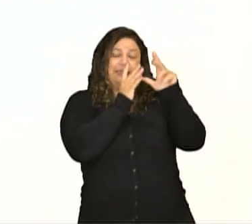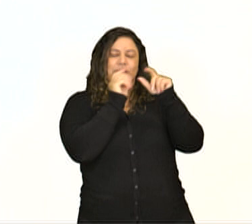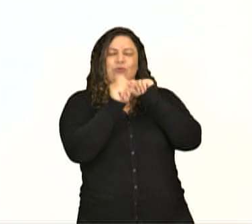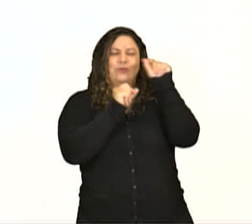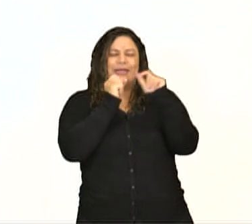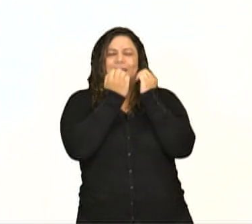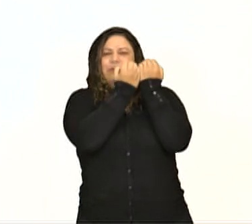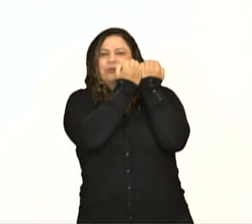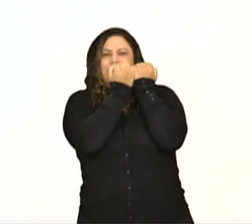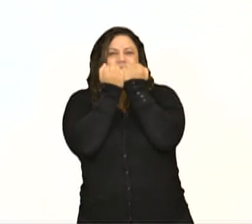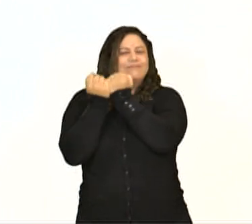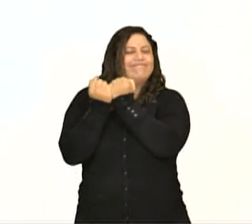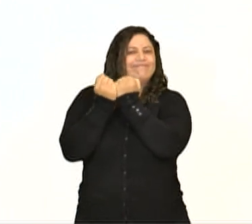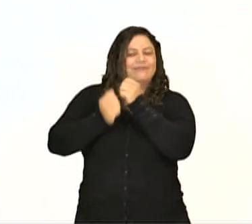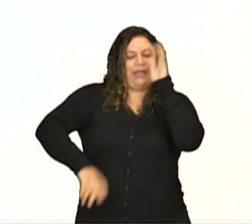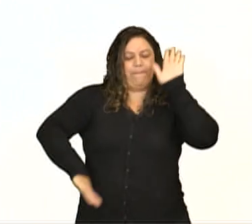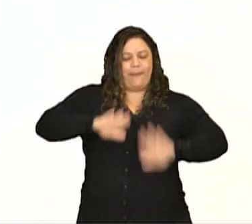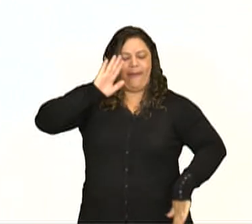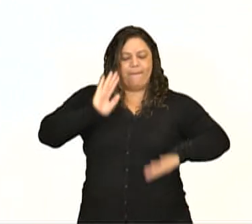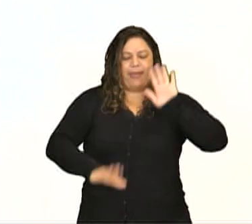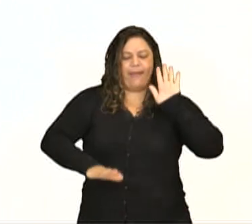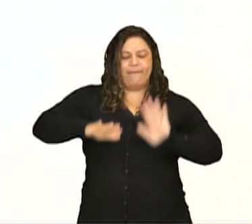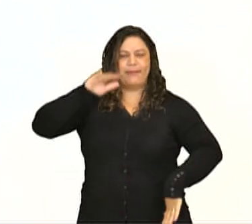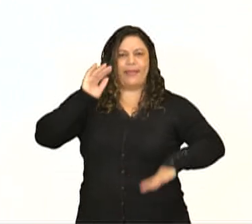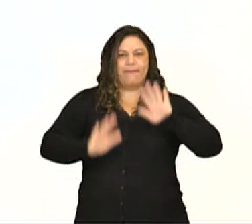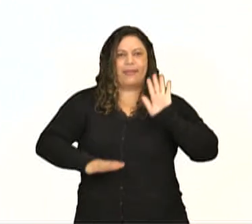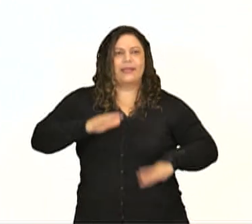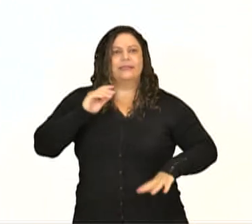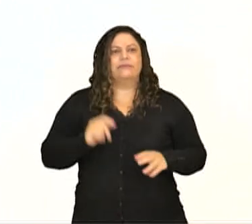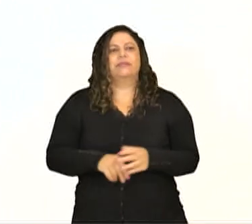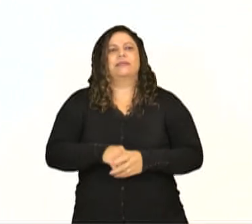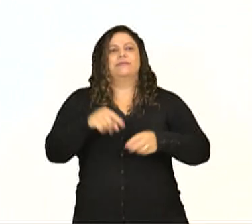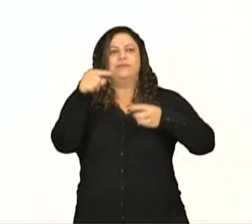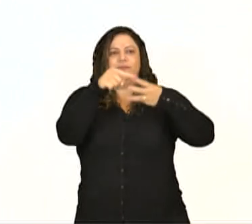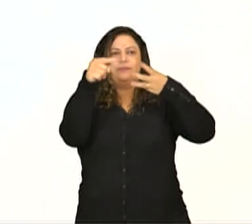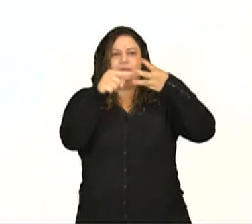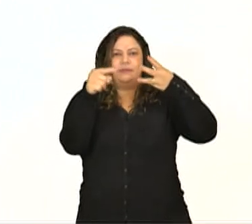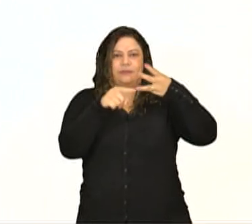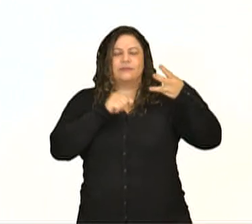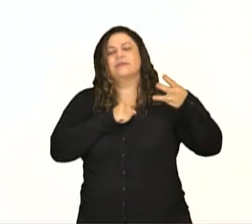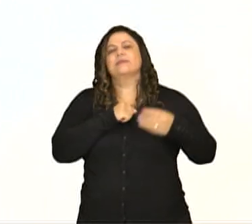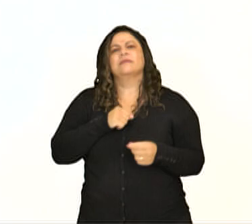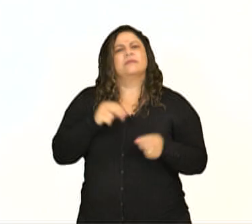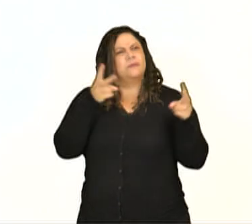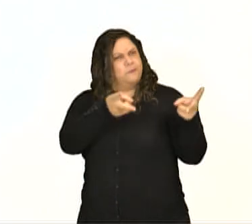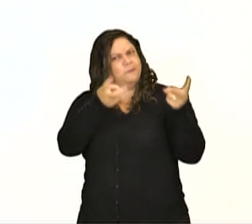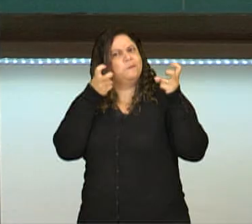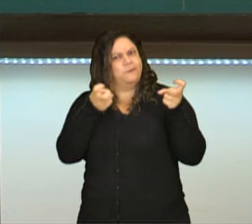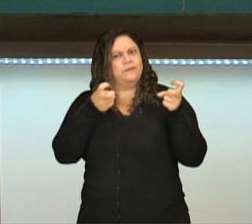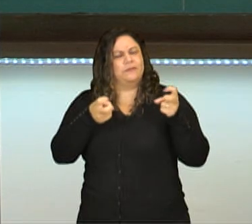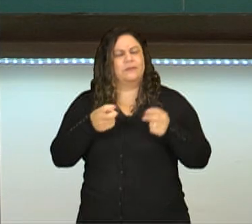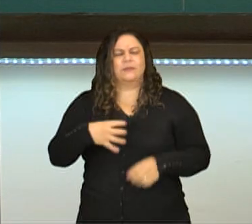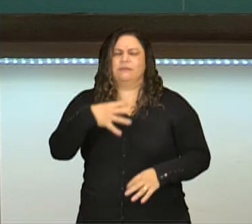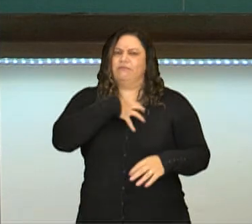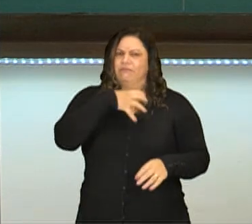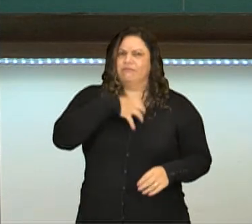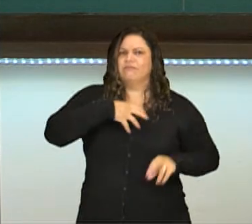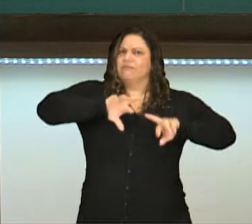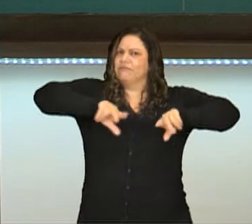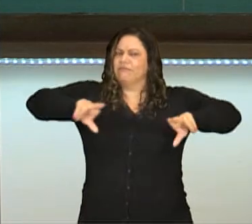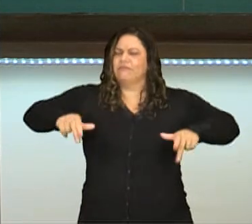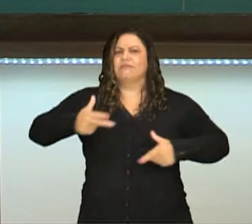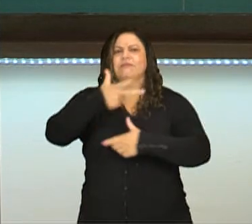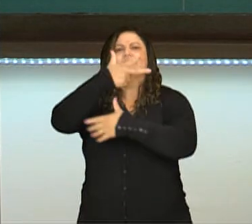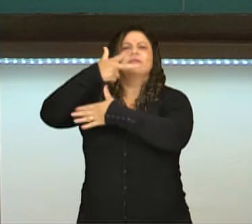e de tambores. É muito interessante a gente observar a presença dos tambores em diversos ritmos latinos. Como